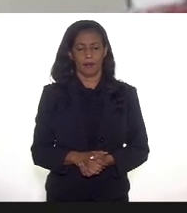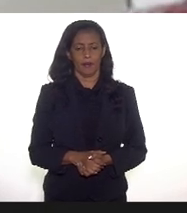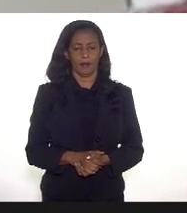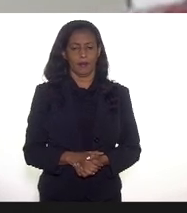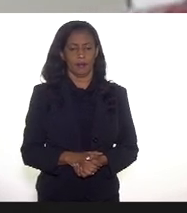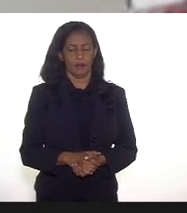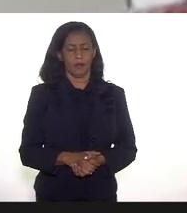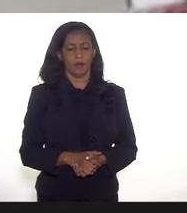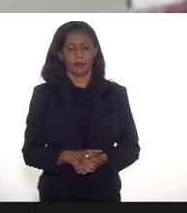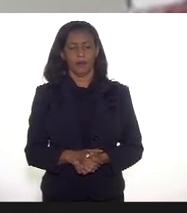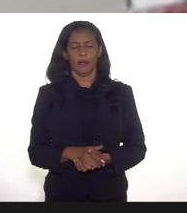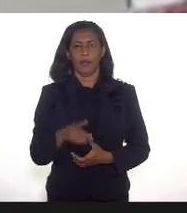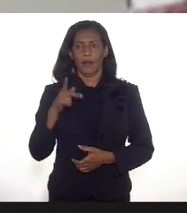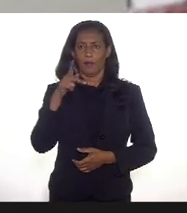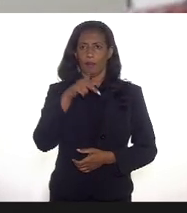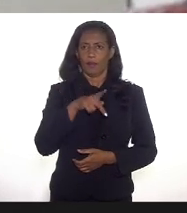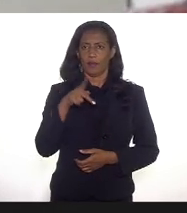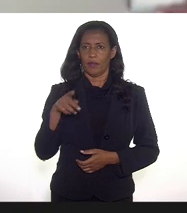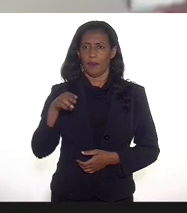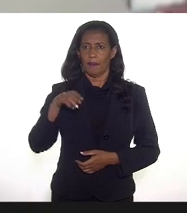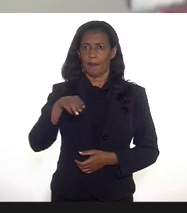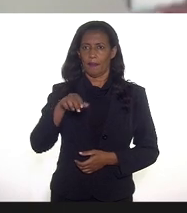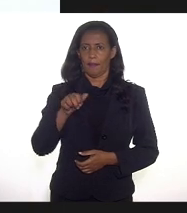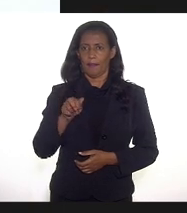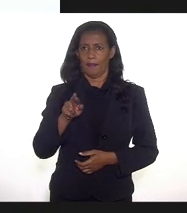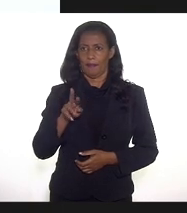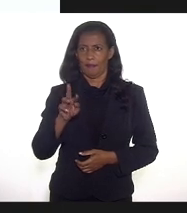Professora Marta Maria Maciel. Não.